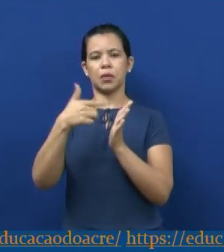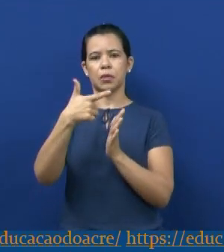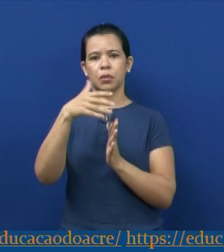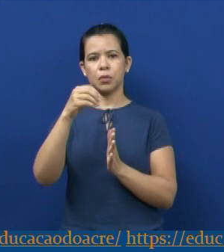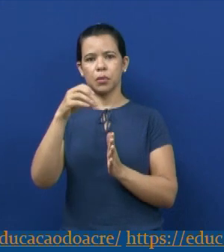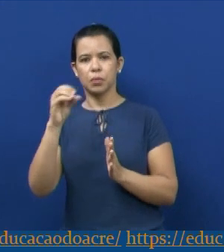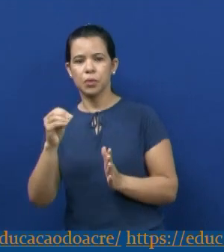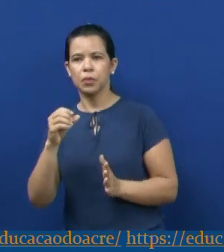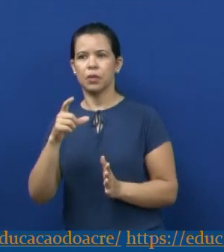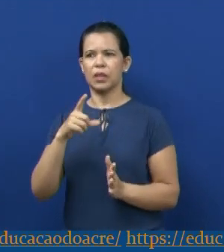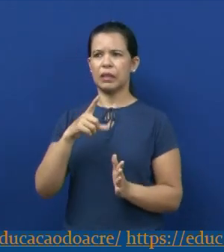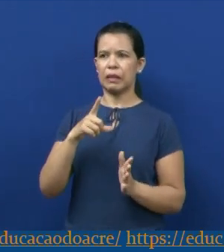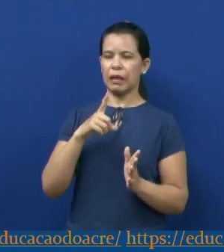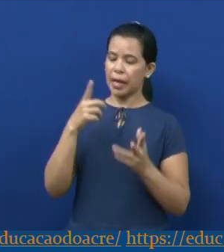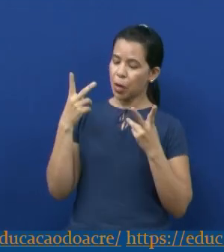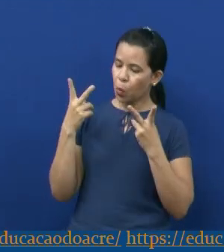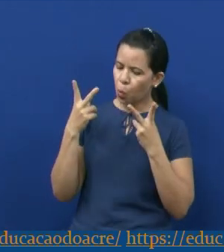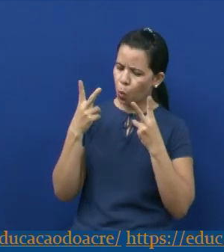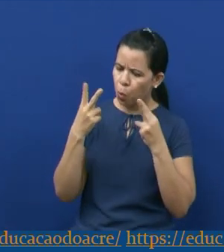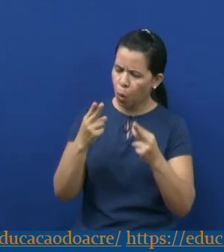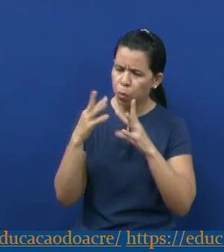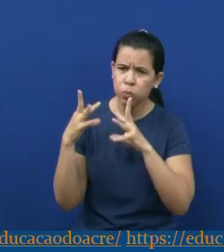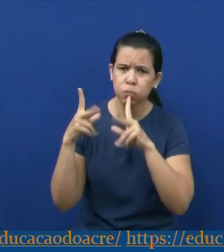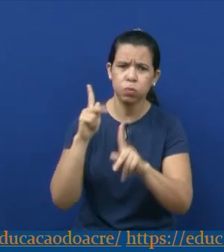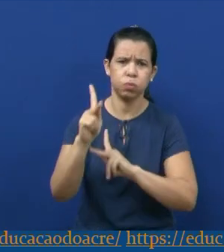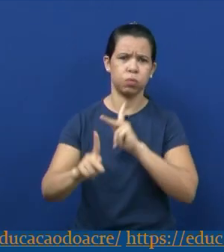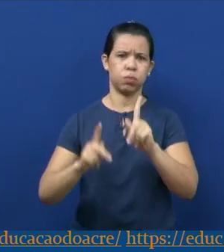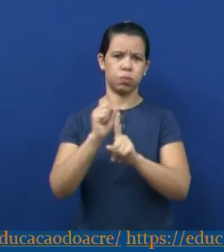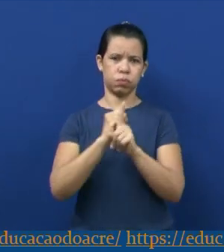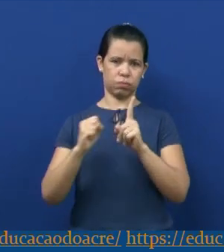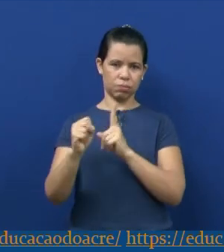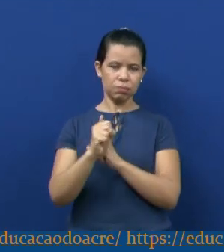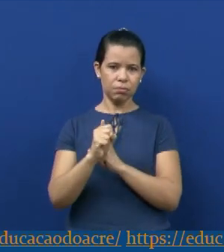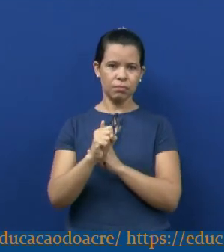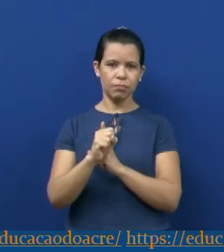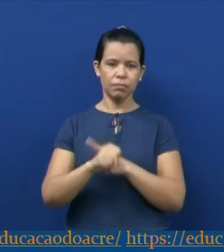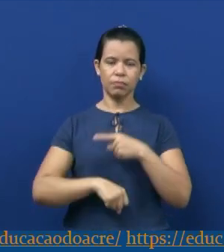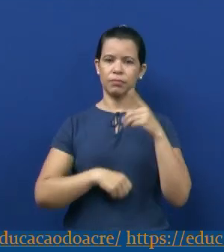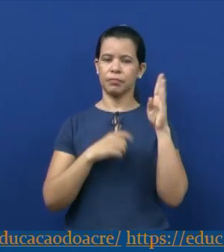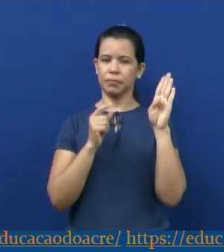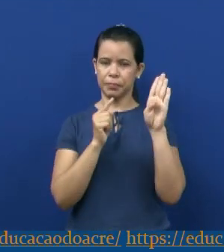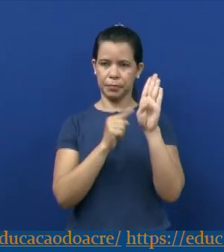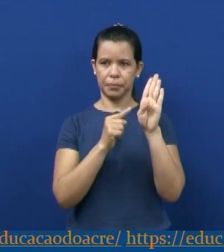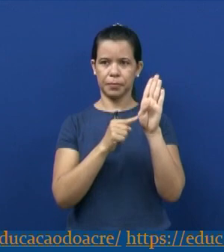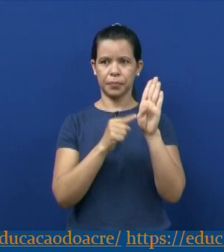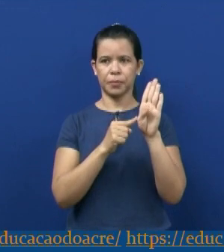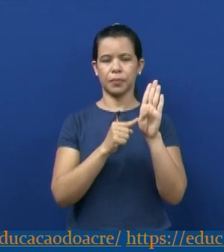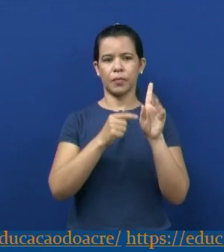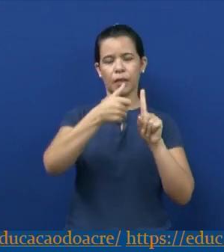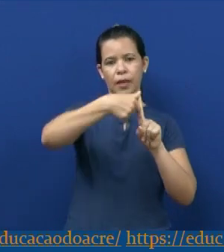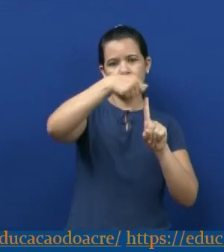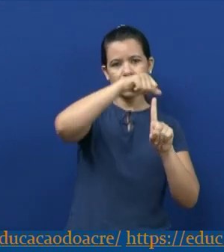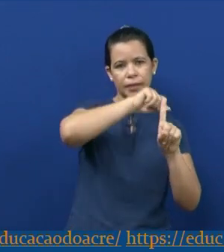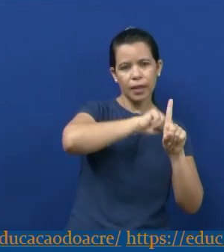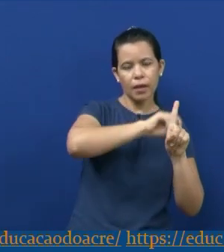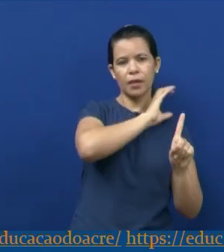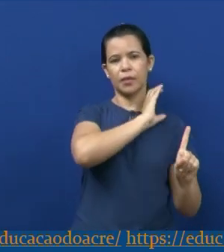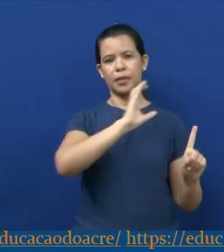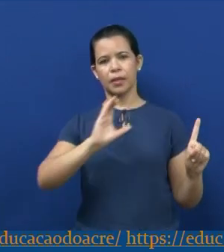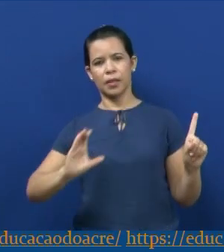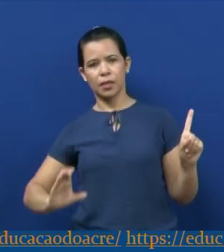culturas e tradições? Letra B. Embora o calendário cristão seja ele adotado em